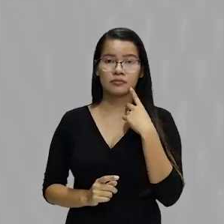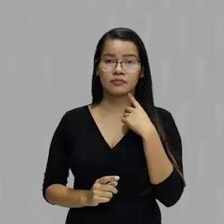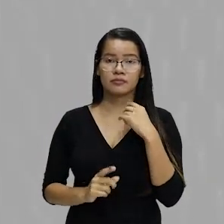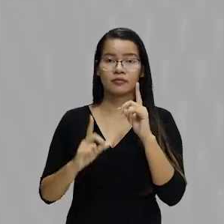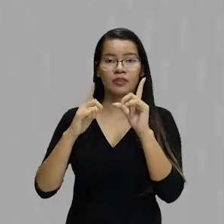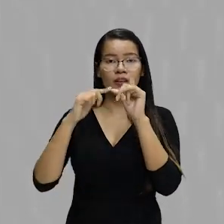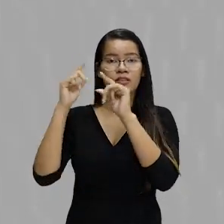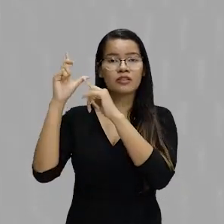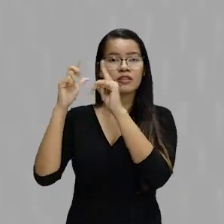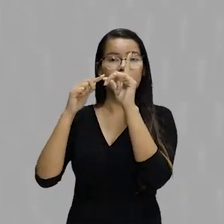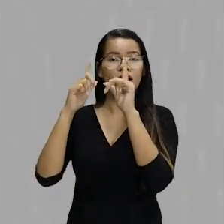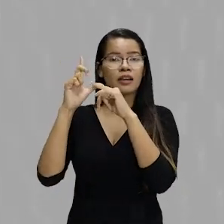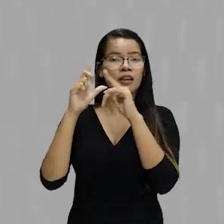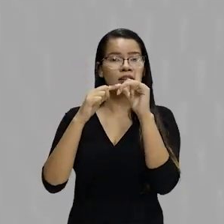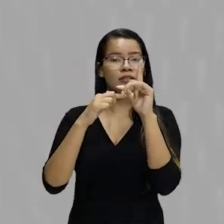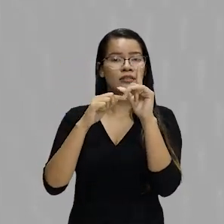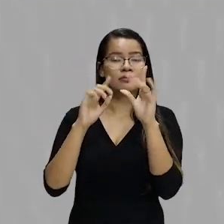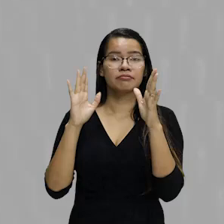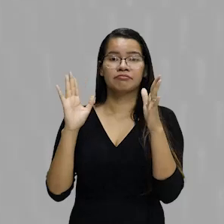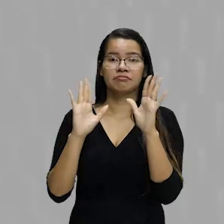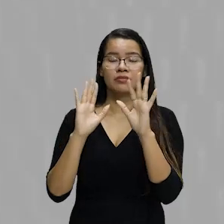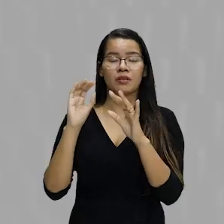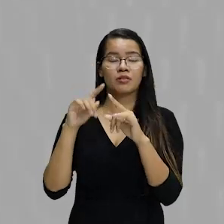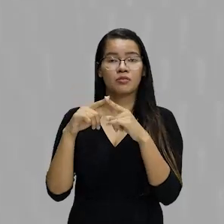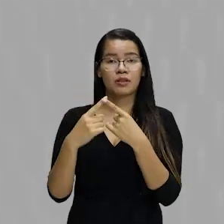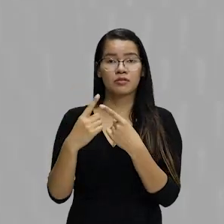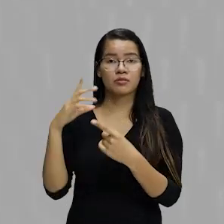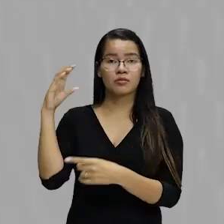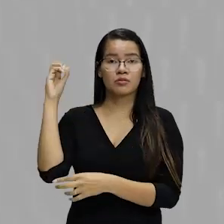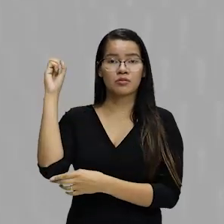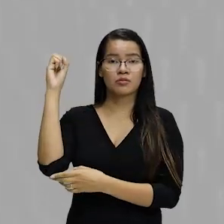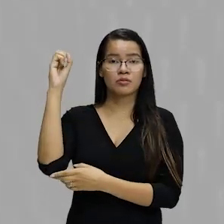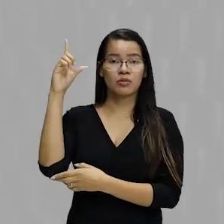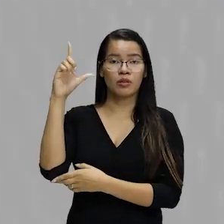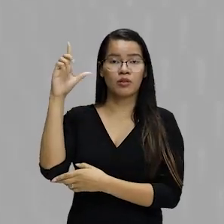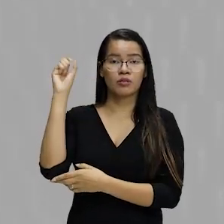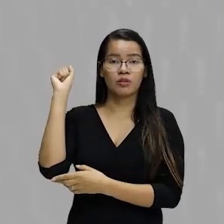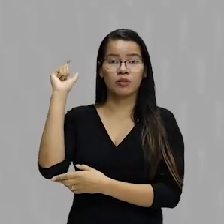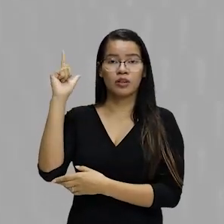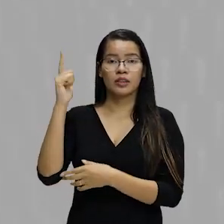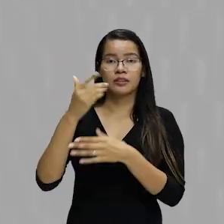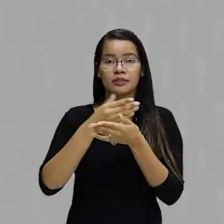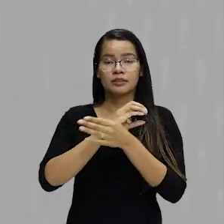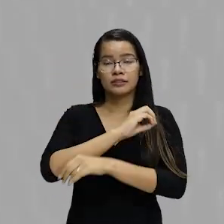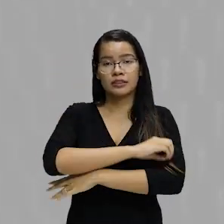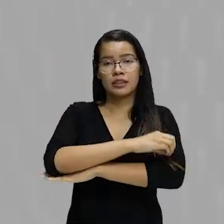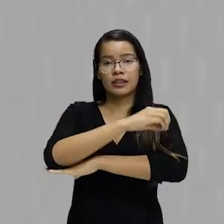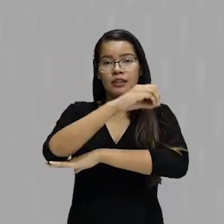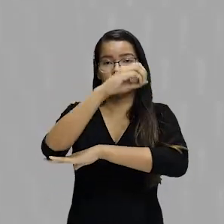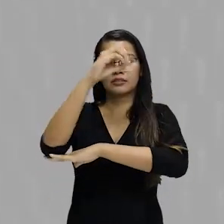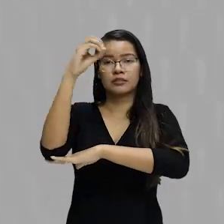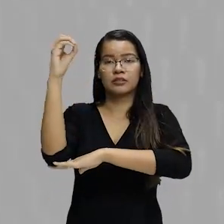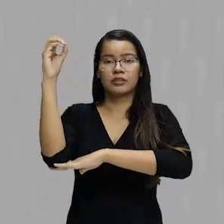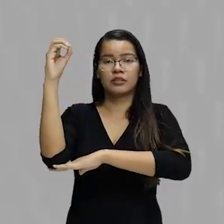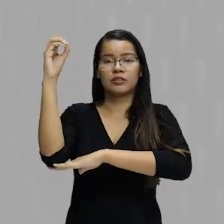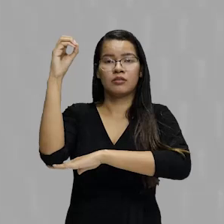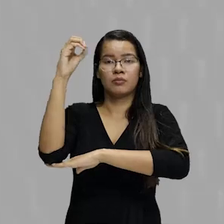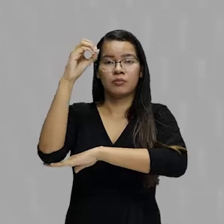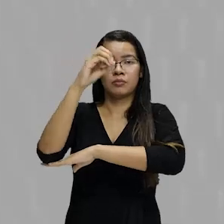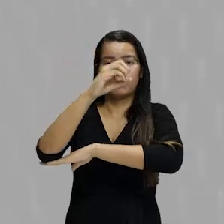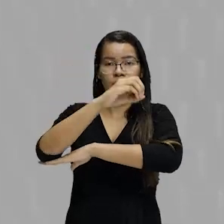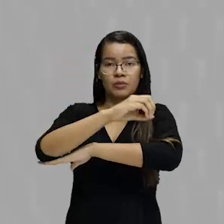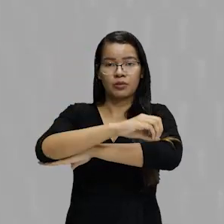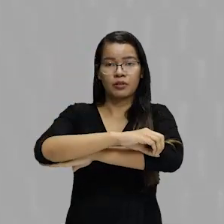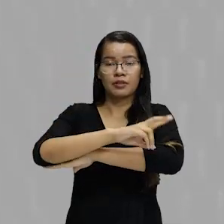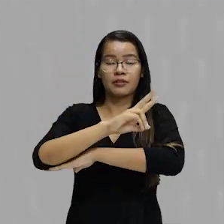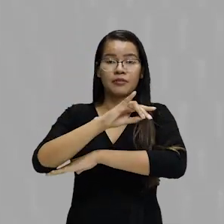Sol nasce e se põe, mas ele nunca nasce e se põe no mesmo eixo. Ele vai mudando o eixo e retorna, certo? E o movimento